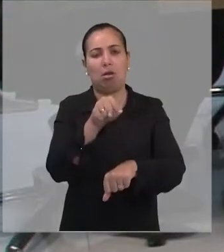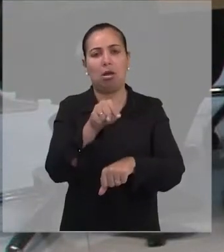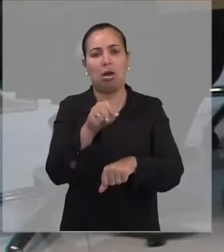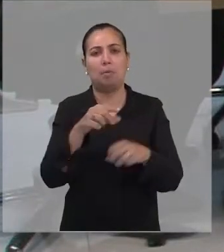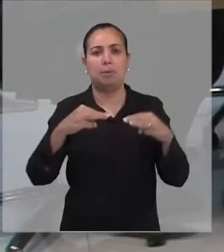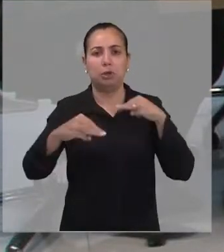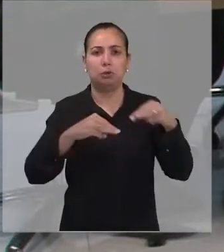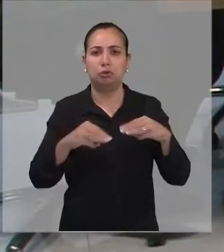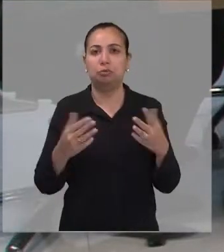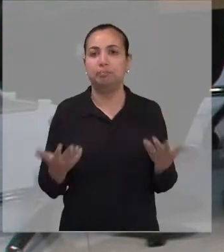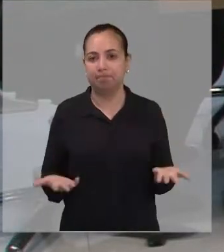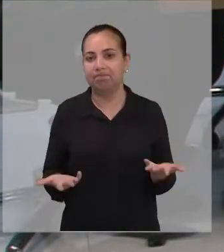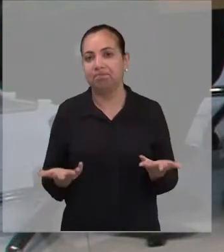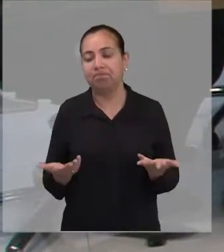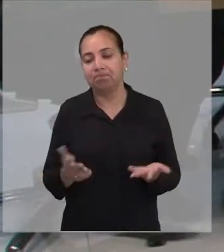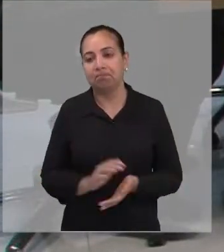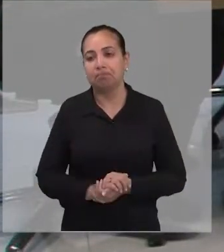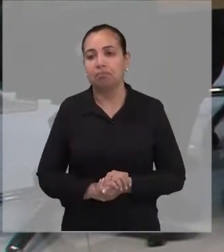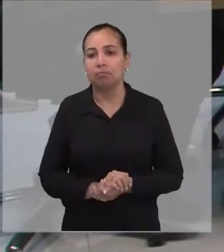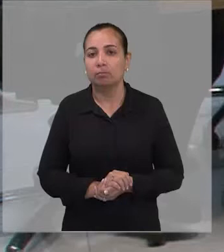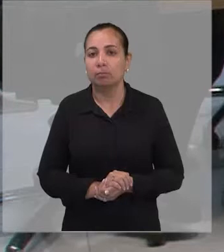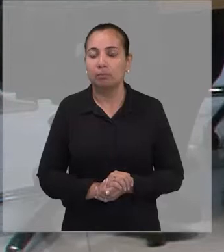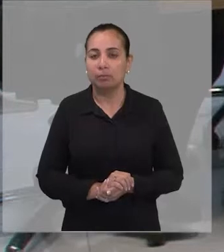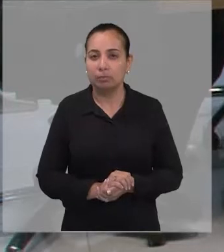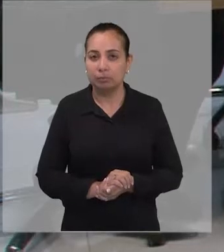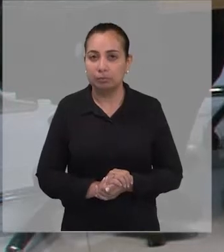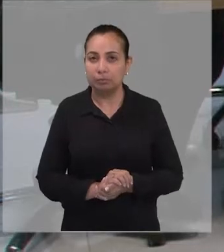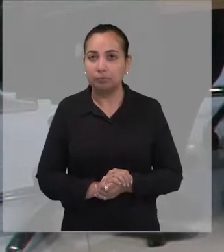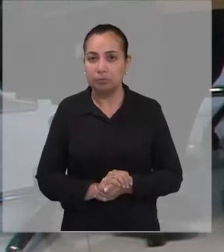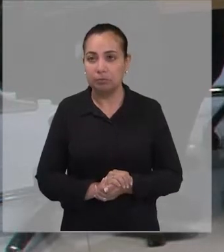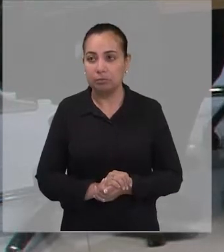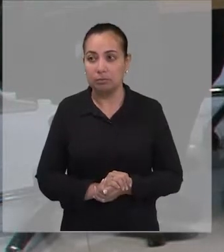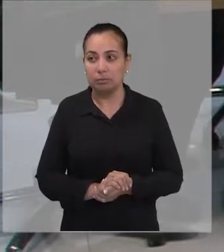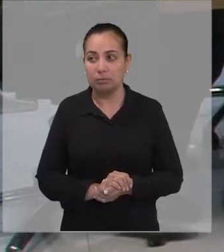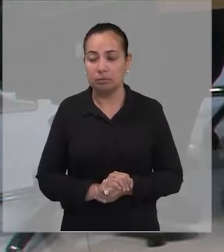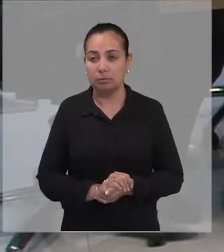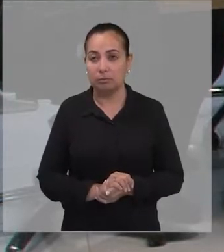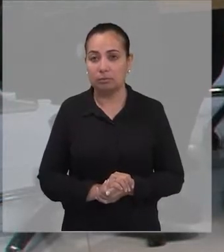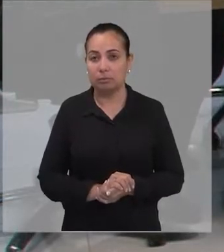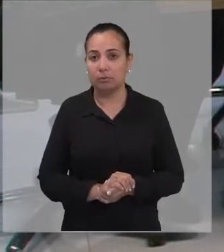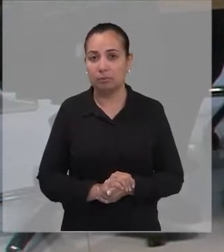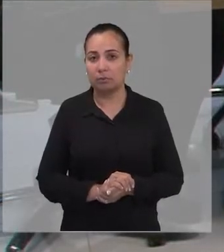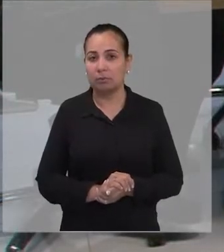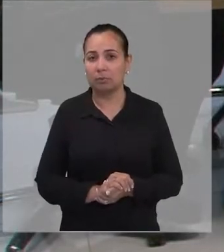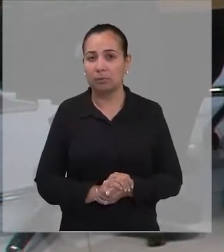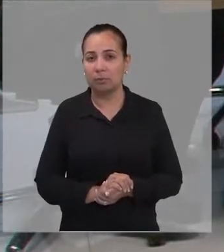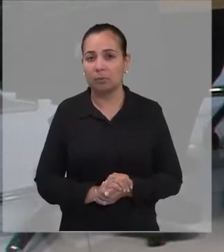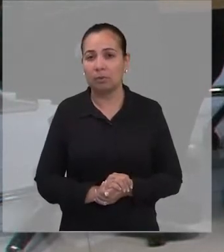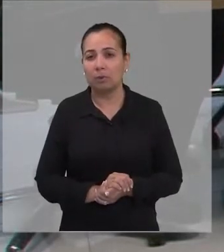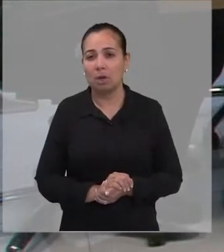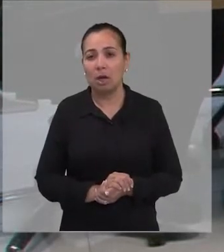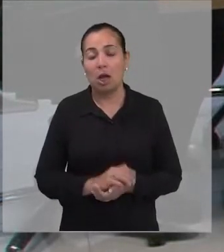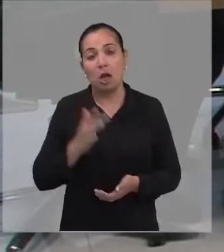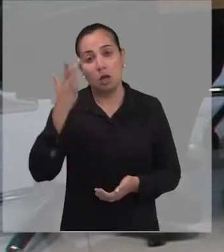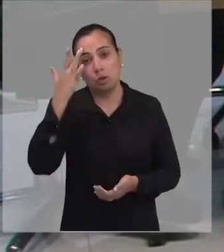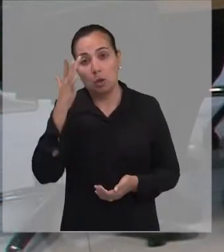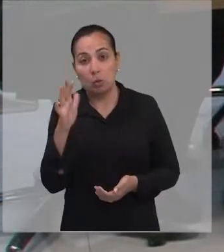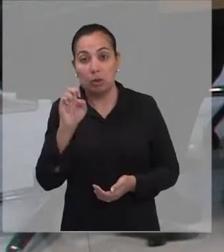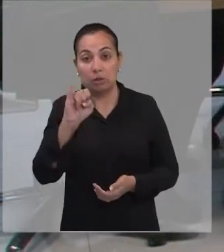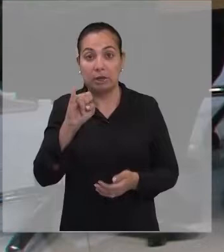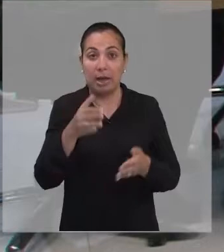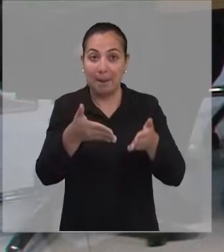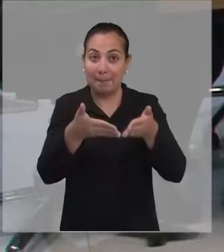ser apreciado na justiça. Provavelmente. Alguém. Eu não sei se alguém tem coragem de entrar com uma ação pedindo